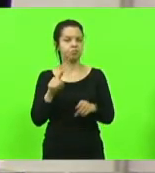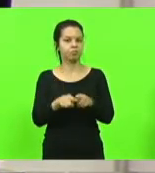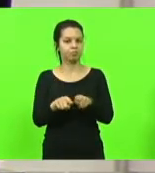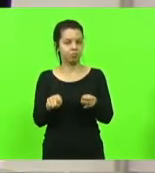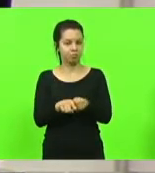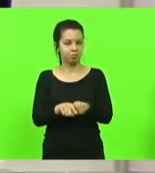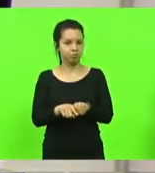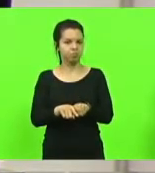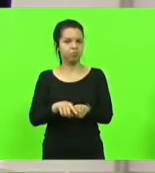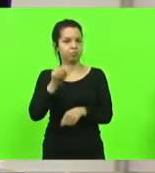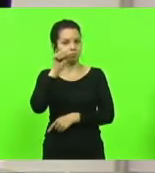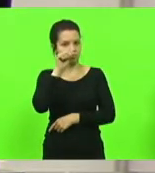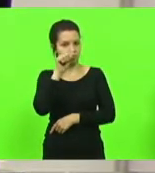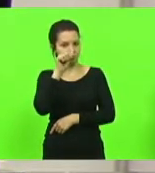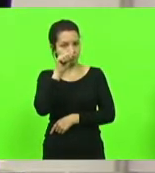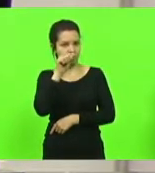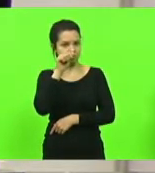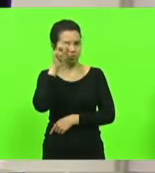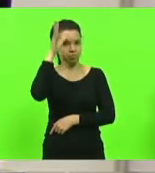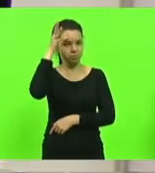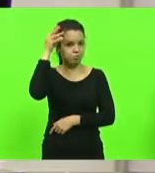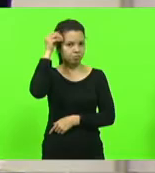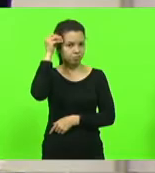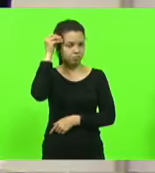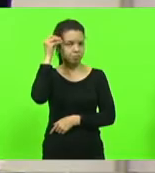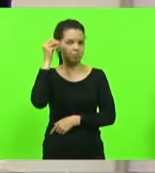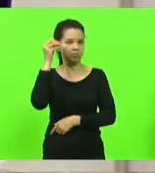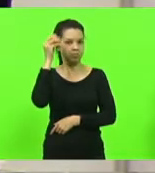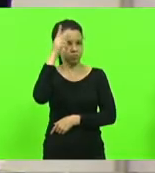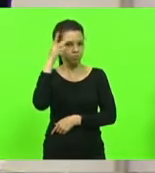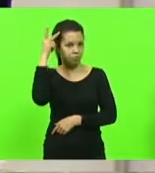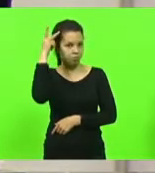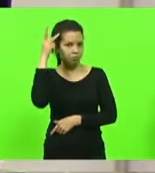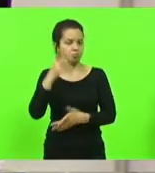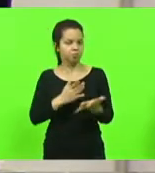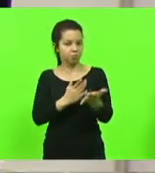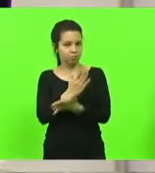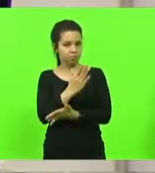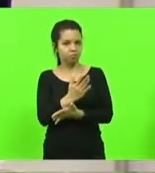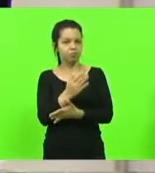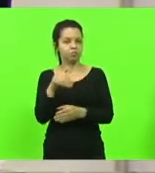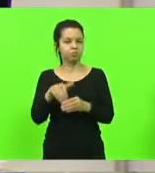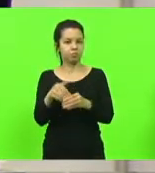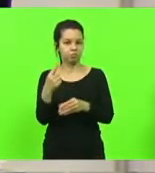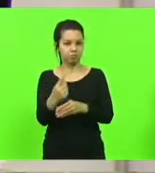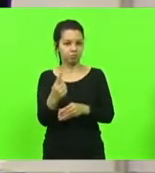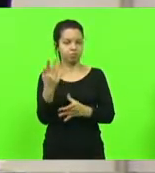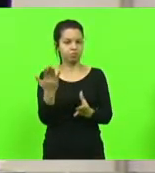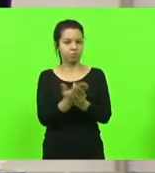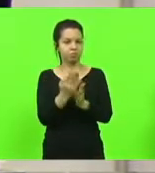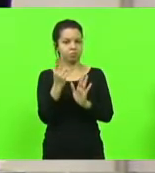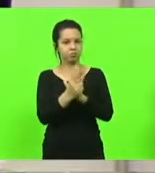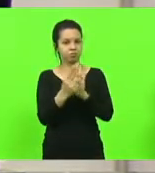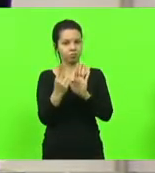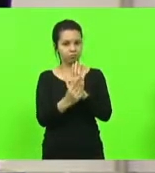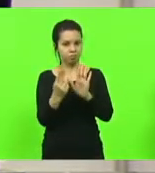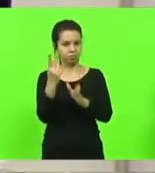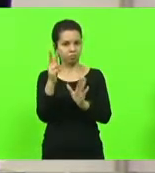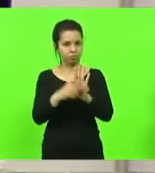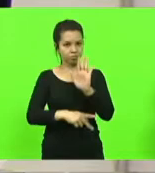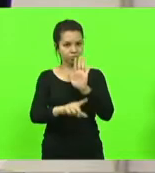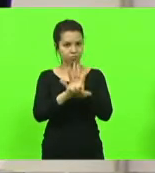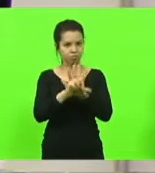deputadas Ana Campagnolo, Luciane Carminati e Paulinha, foi aprovado em primeiro turno pelo processo nominal projeto de